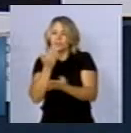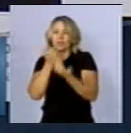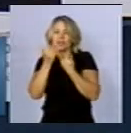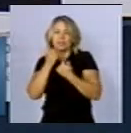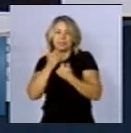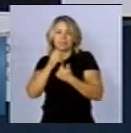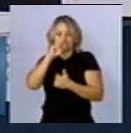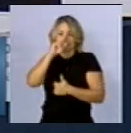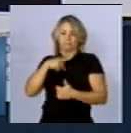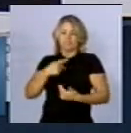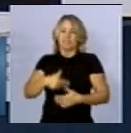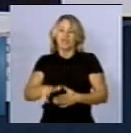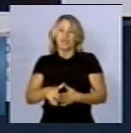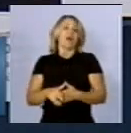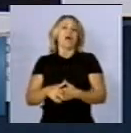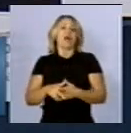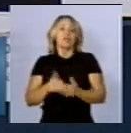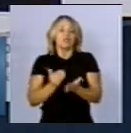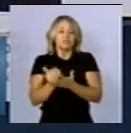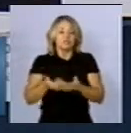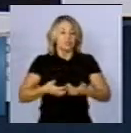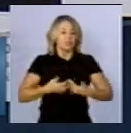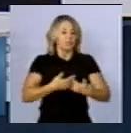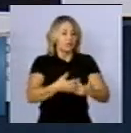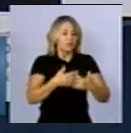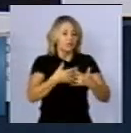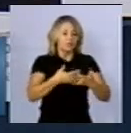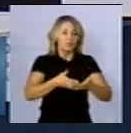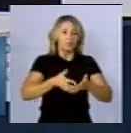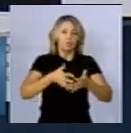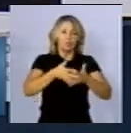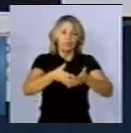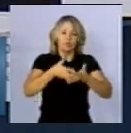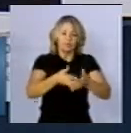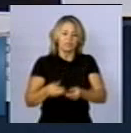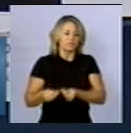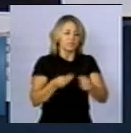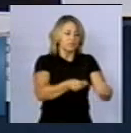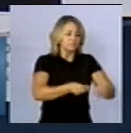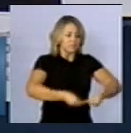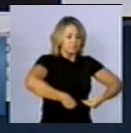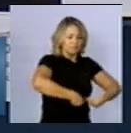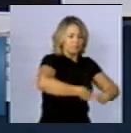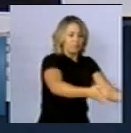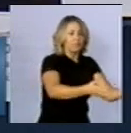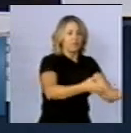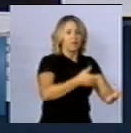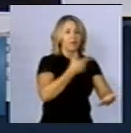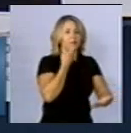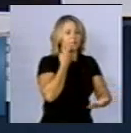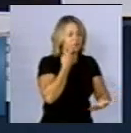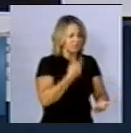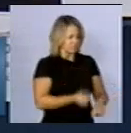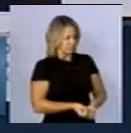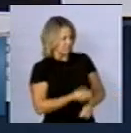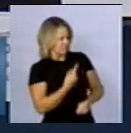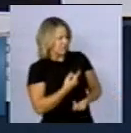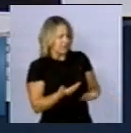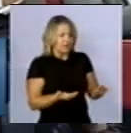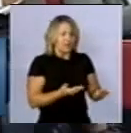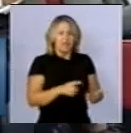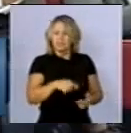enfim para vir um caminhão despejar lá um peixe para eles e aí Eles olham aquele peixe enfim e no ano seguinte